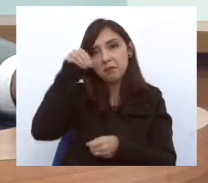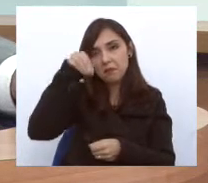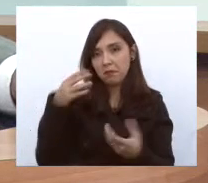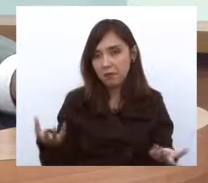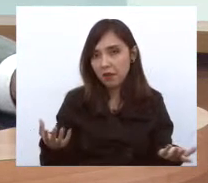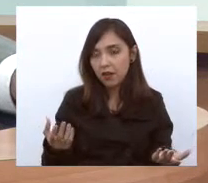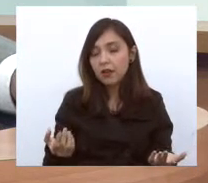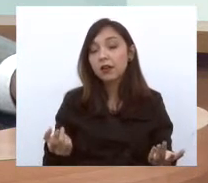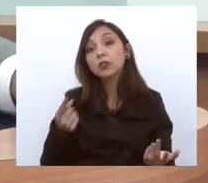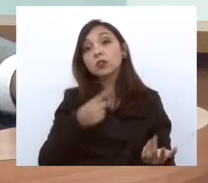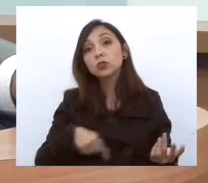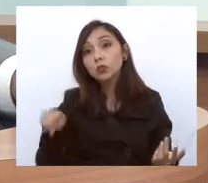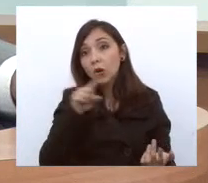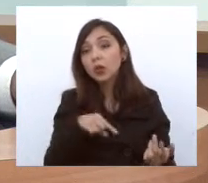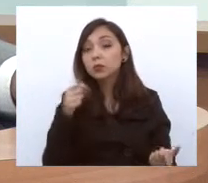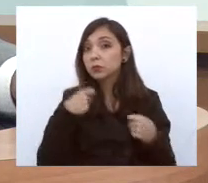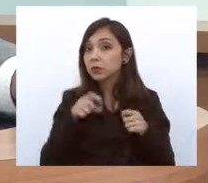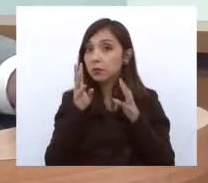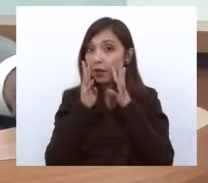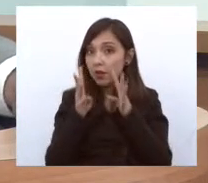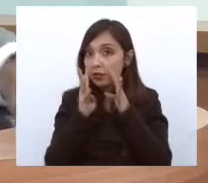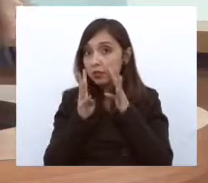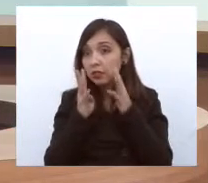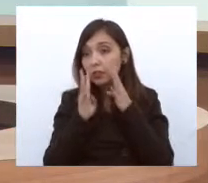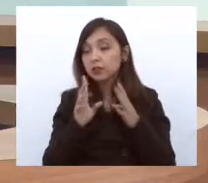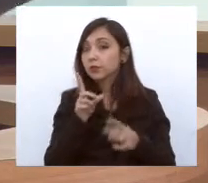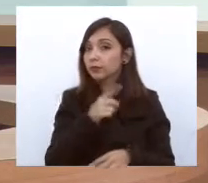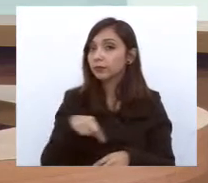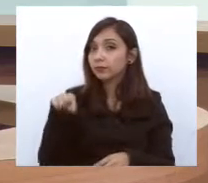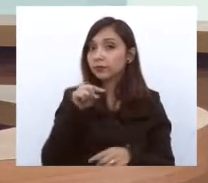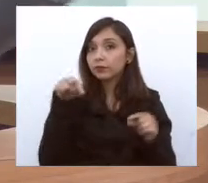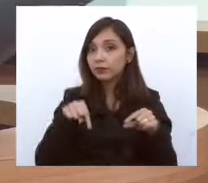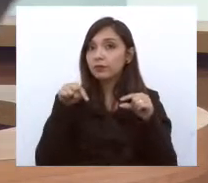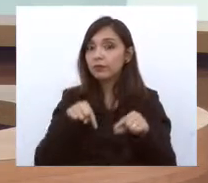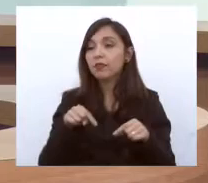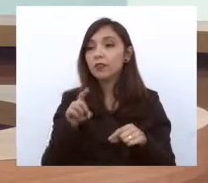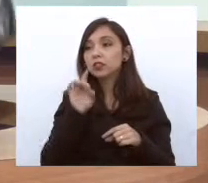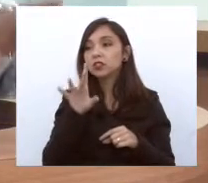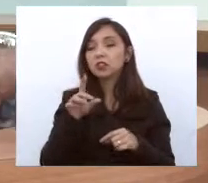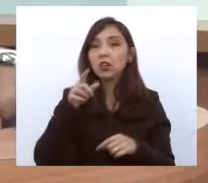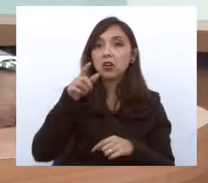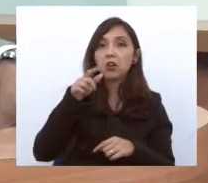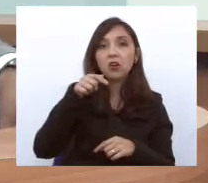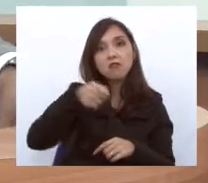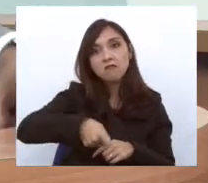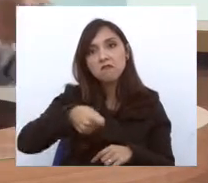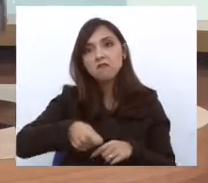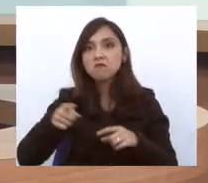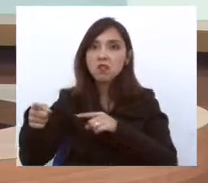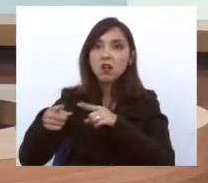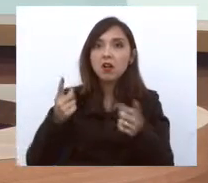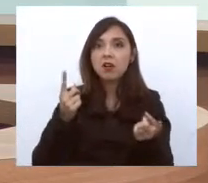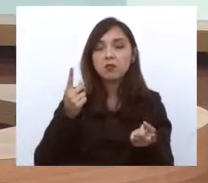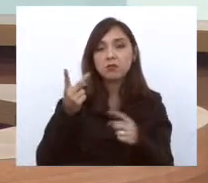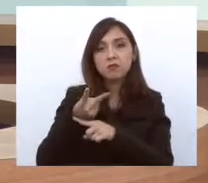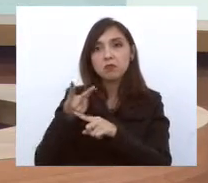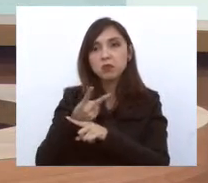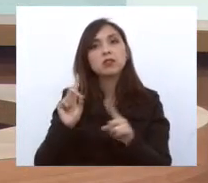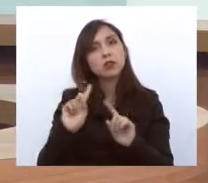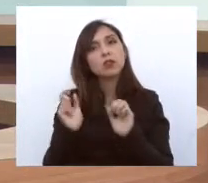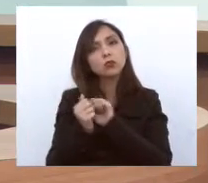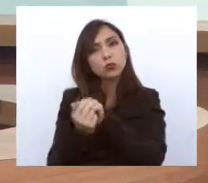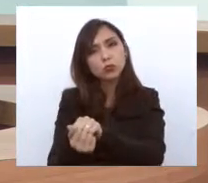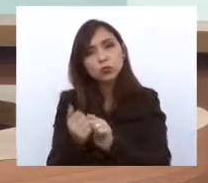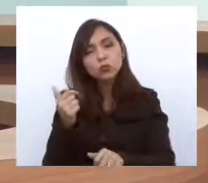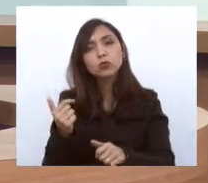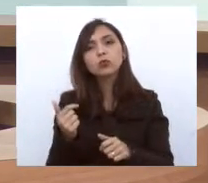isso que nós precisamos também ficar de olho. Nós não estamos aqui para pegar no pé dos procuradores, pelo contrário, estamos com ele pelo